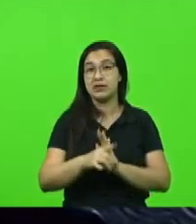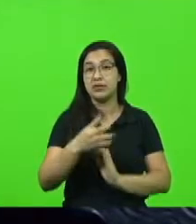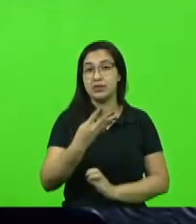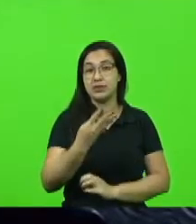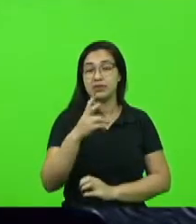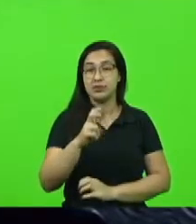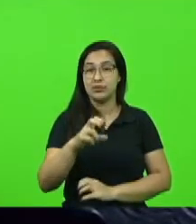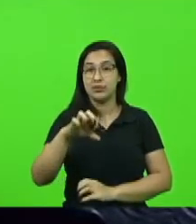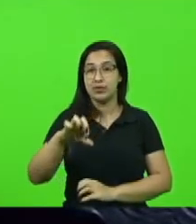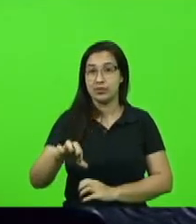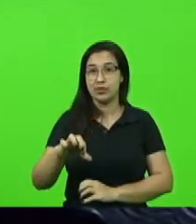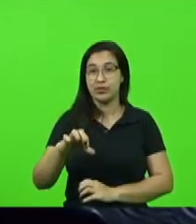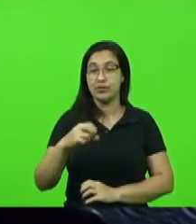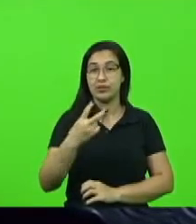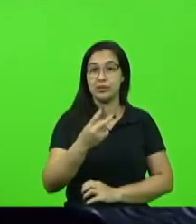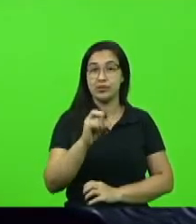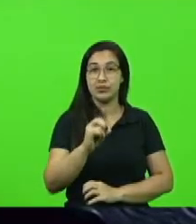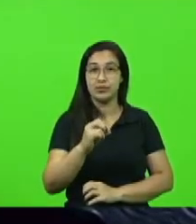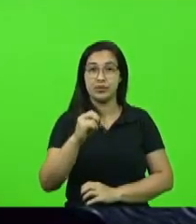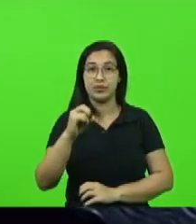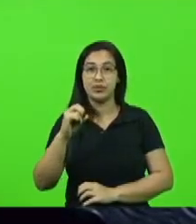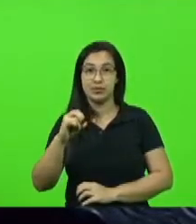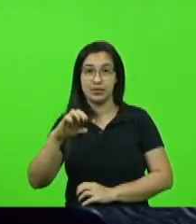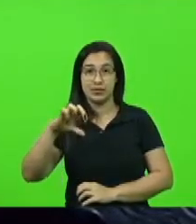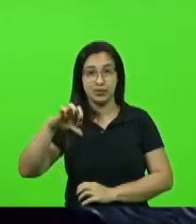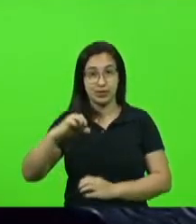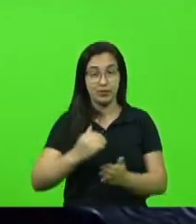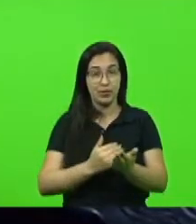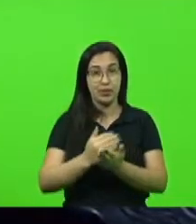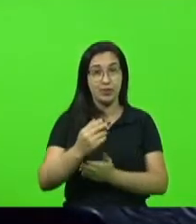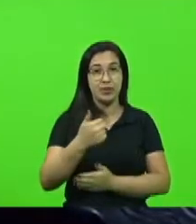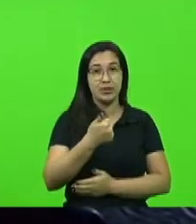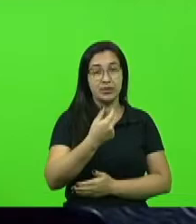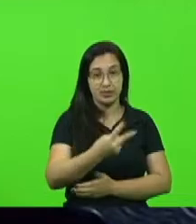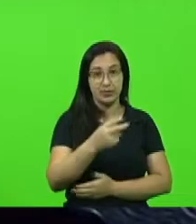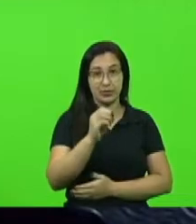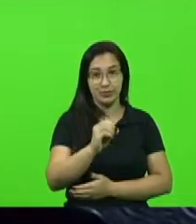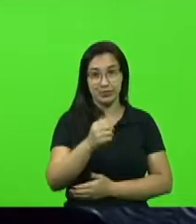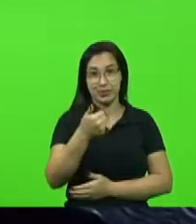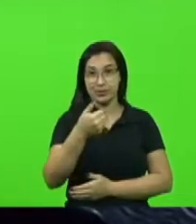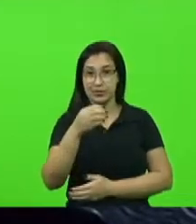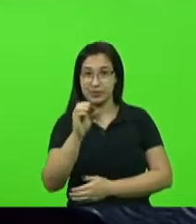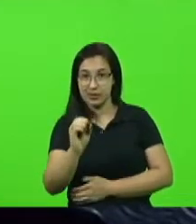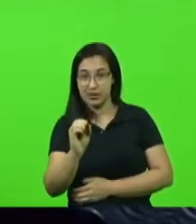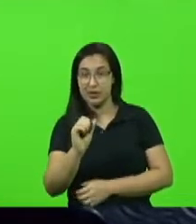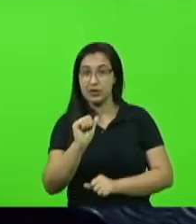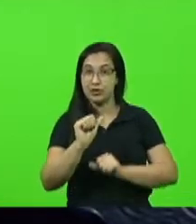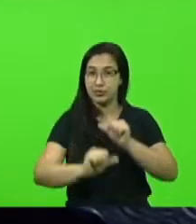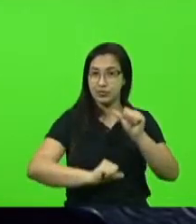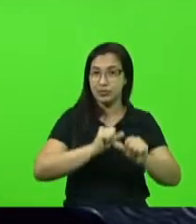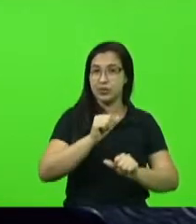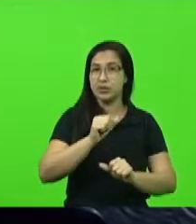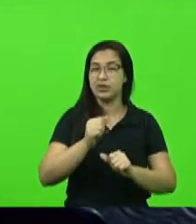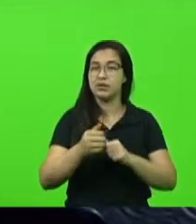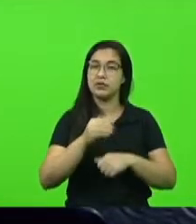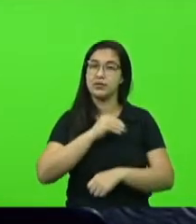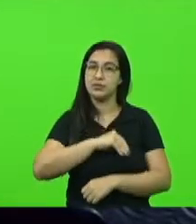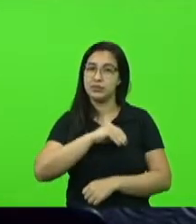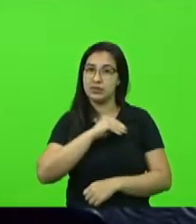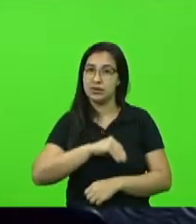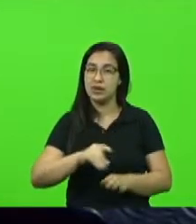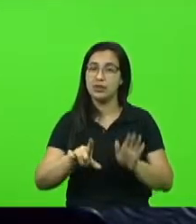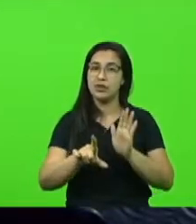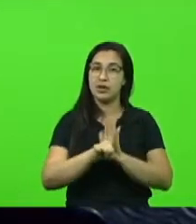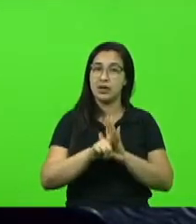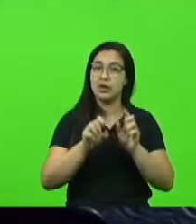459/2009, para vigorar em 2010, e prevê a atualização dos pisos salariais fixados nessa lei complementar, seja